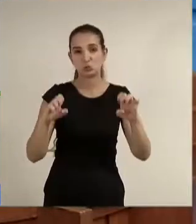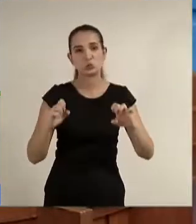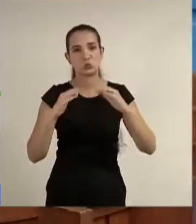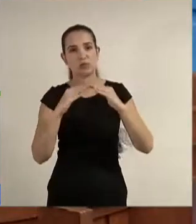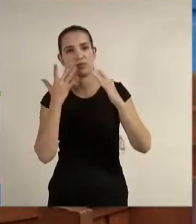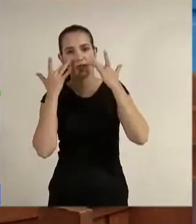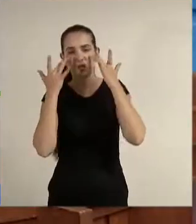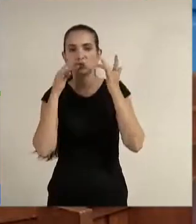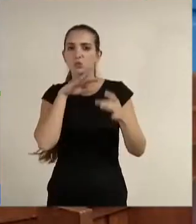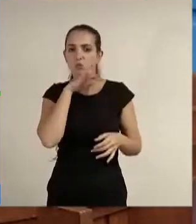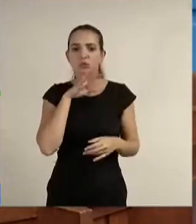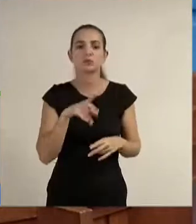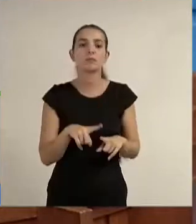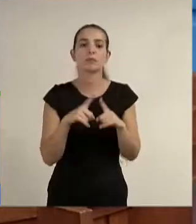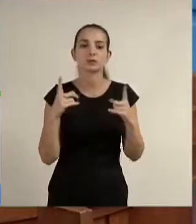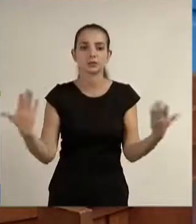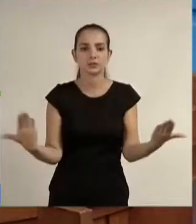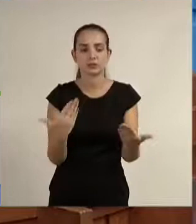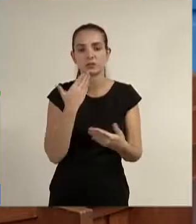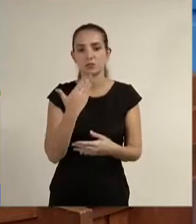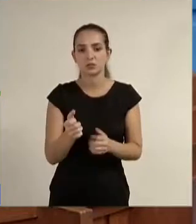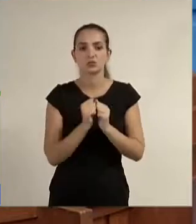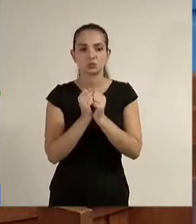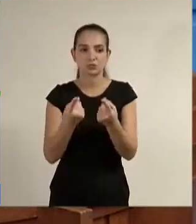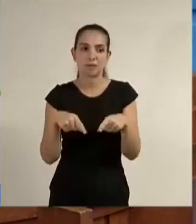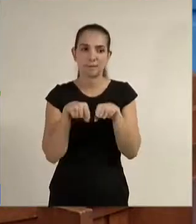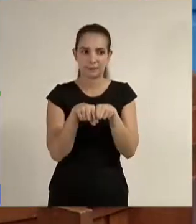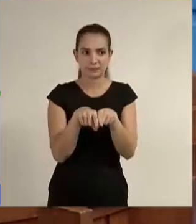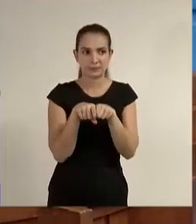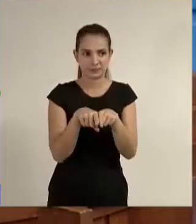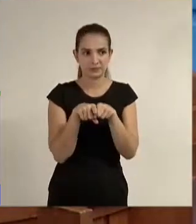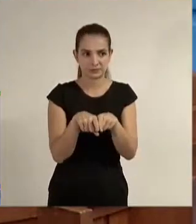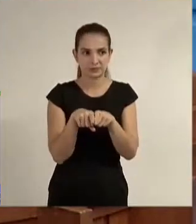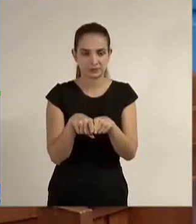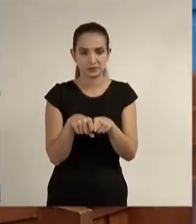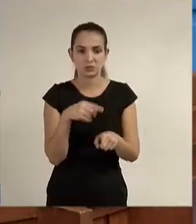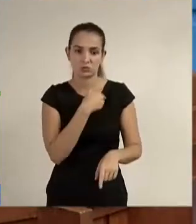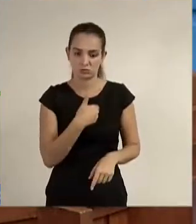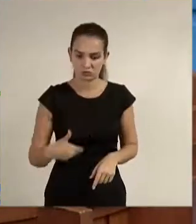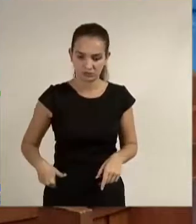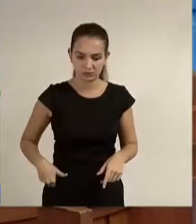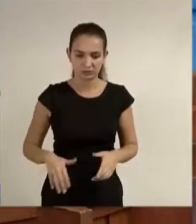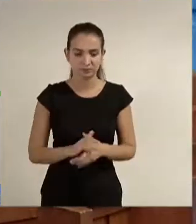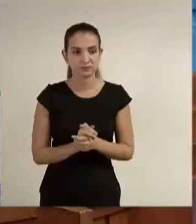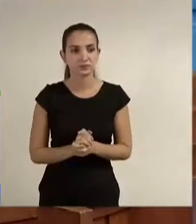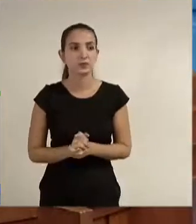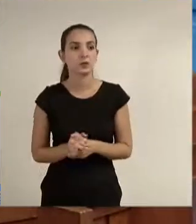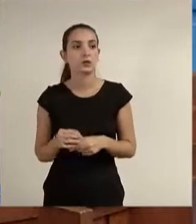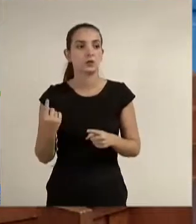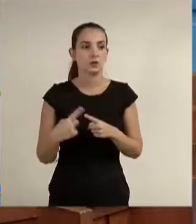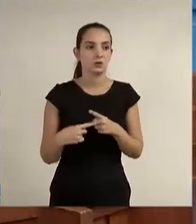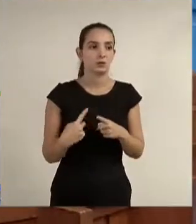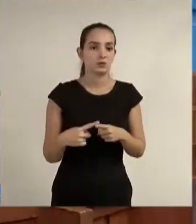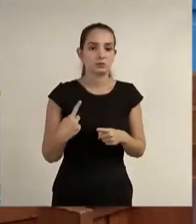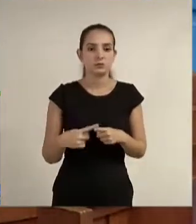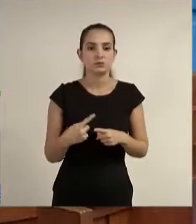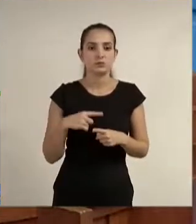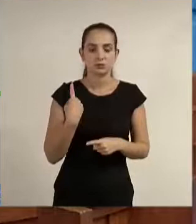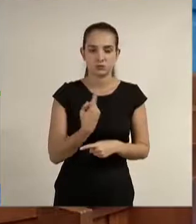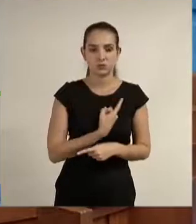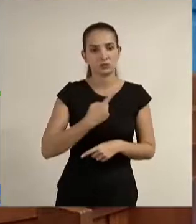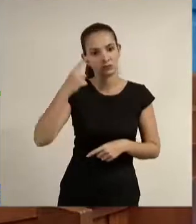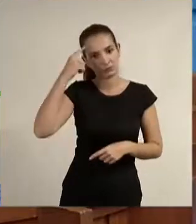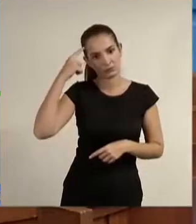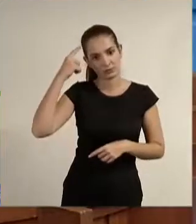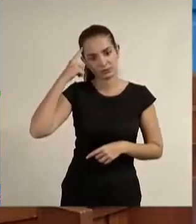algo poderá ser feito com essa parceria. Porque se nós pensarmos bem, as